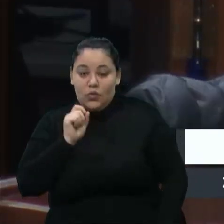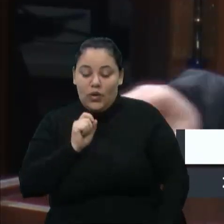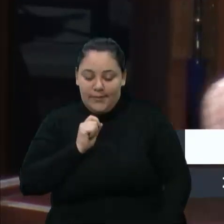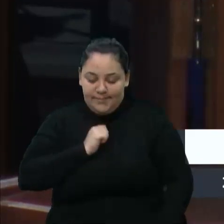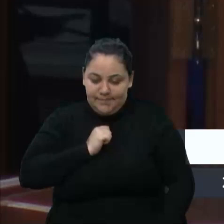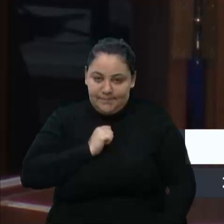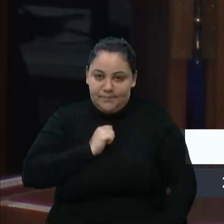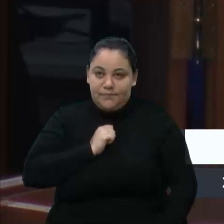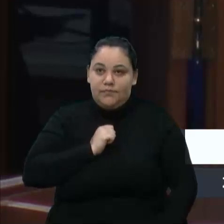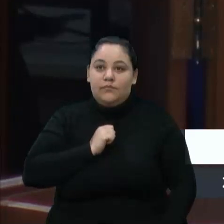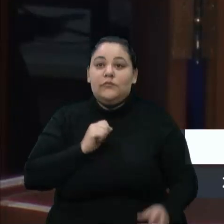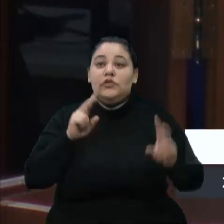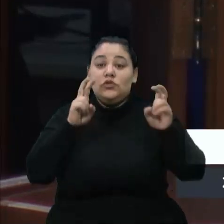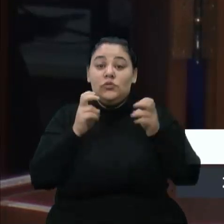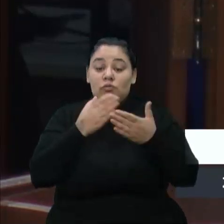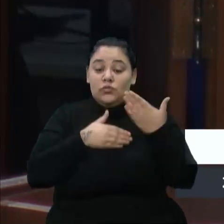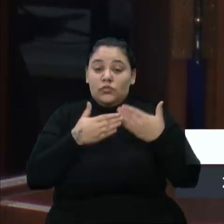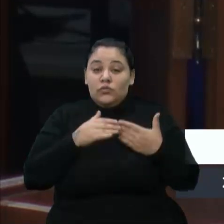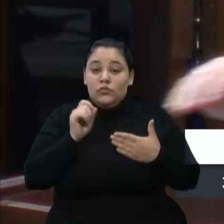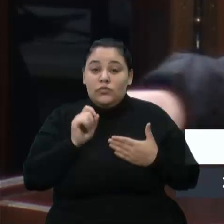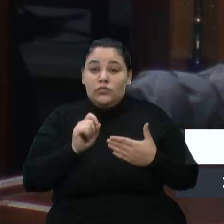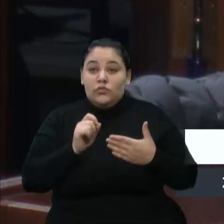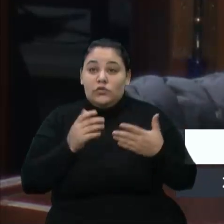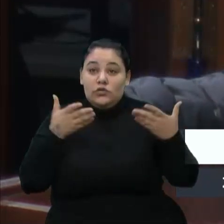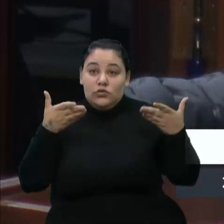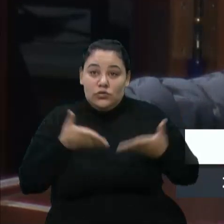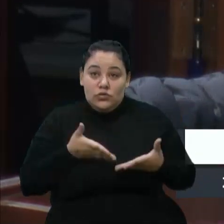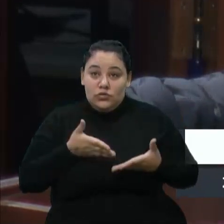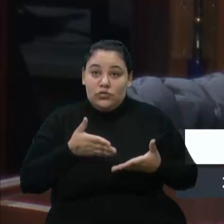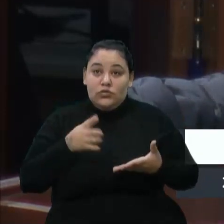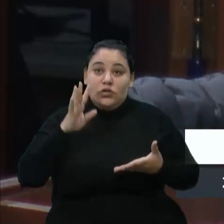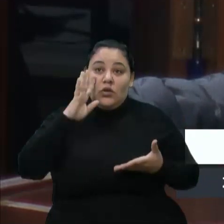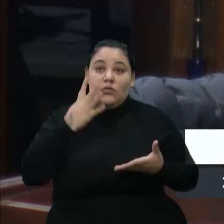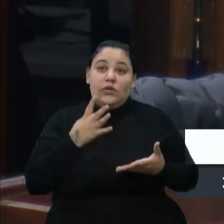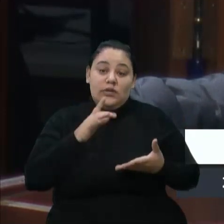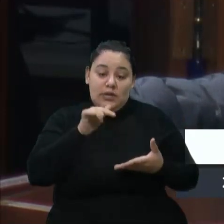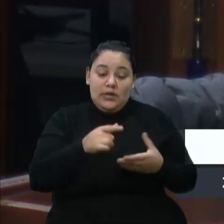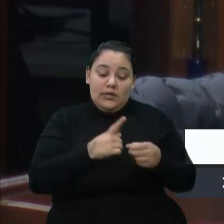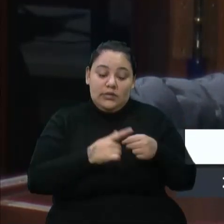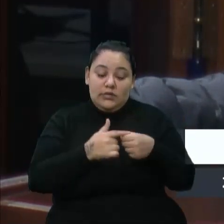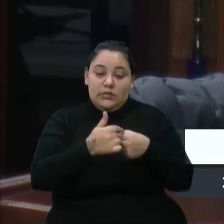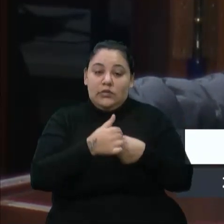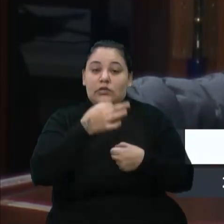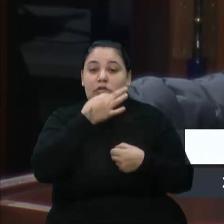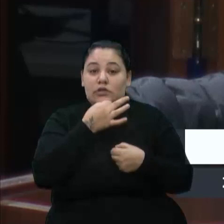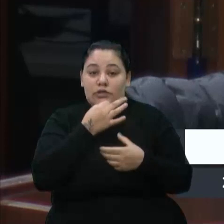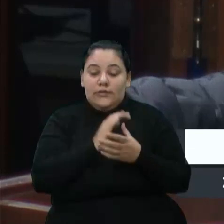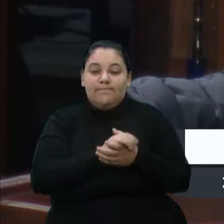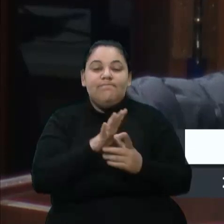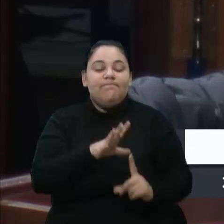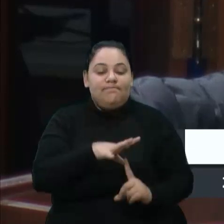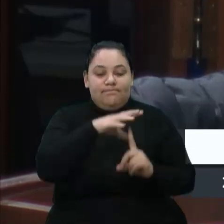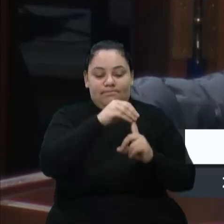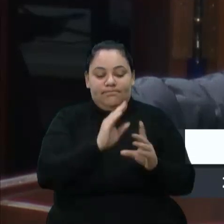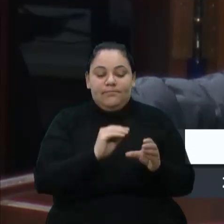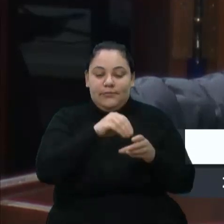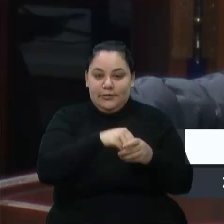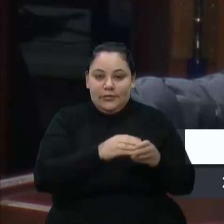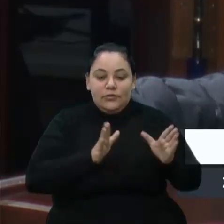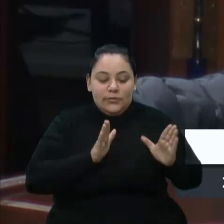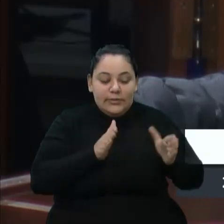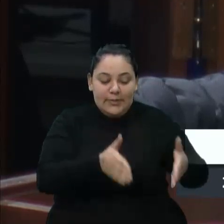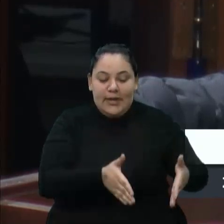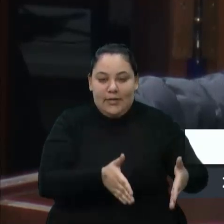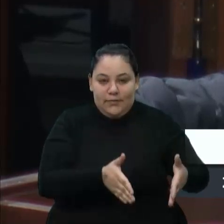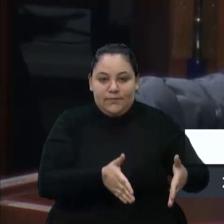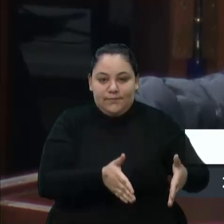tudo que hoje acontece aqui na cidade de Caxias do Sul, principalmente dentro dos cemitérios. Nós tivemos,